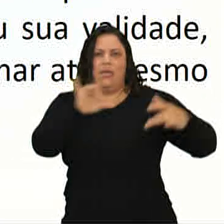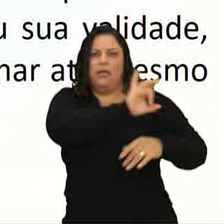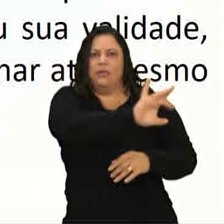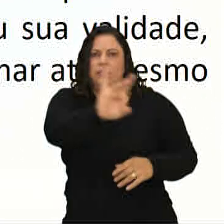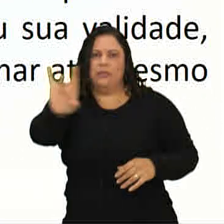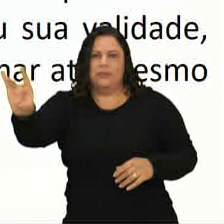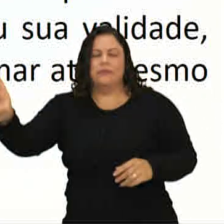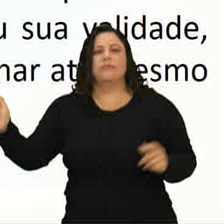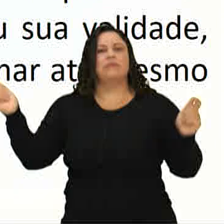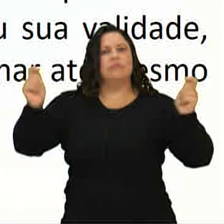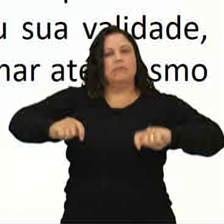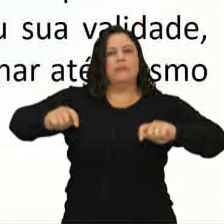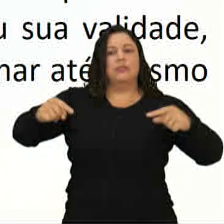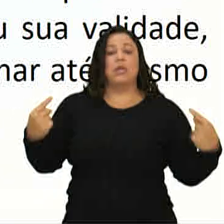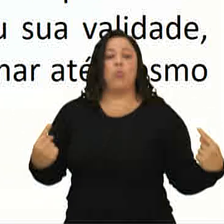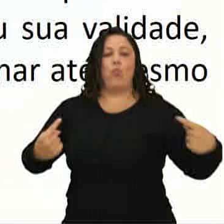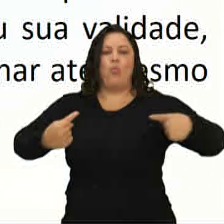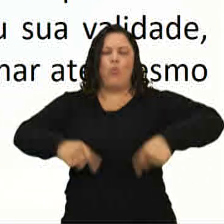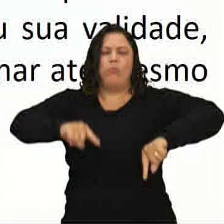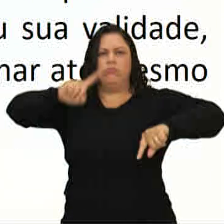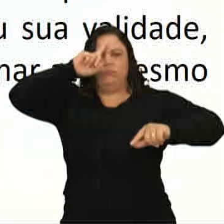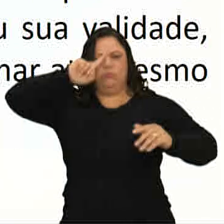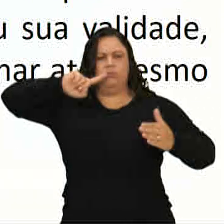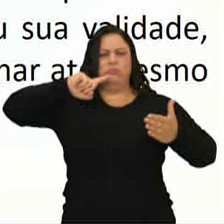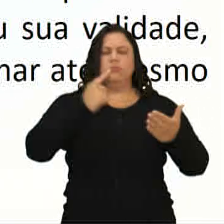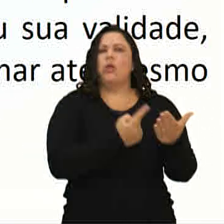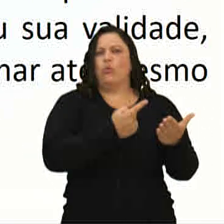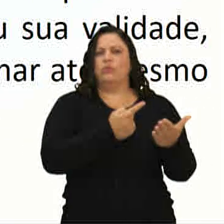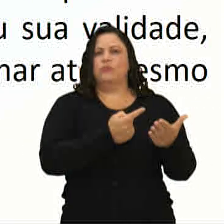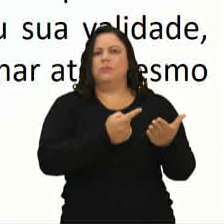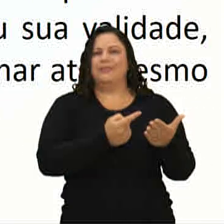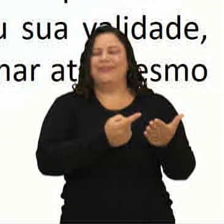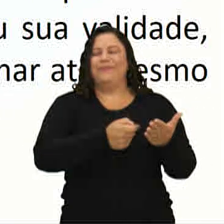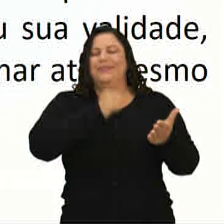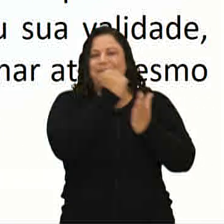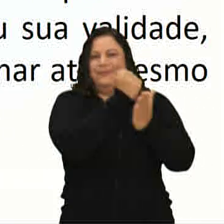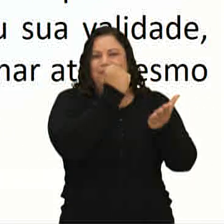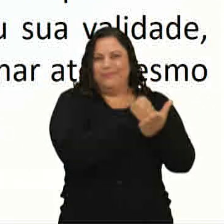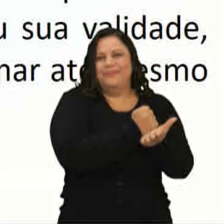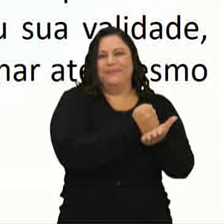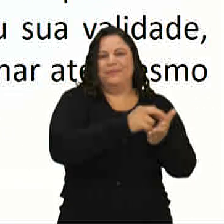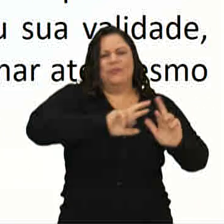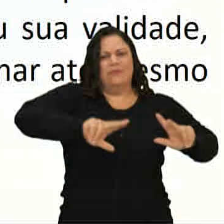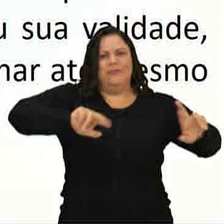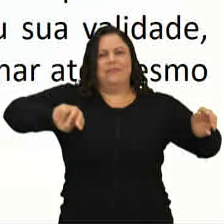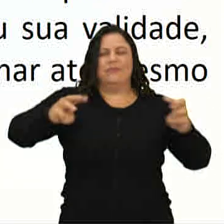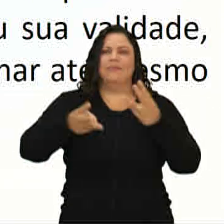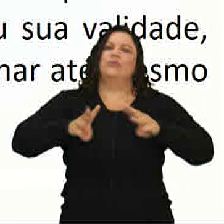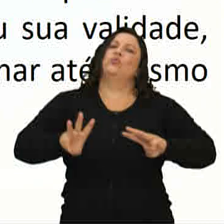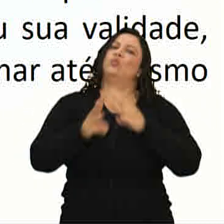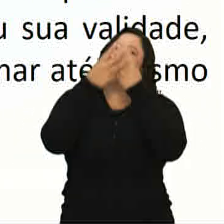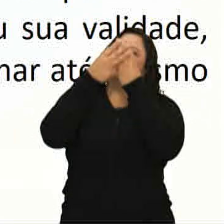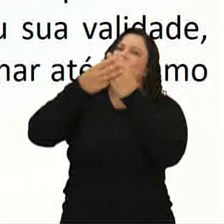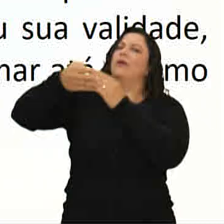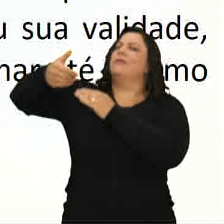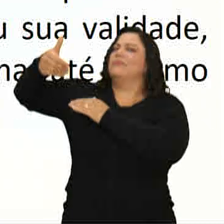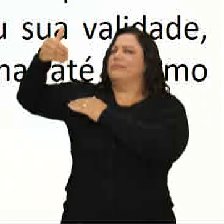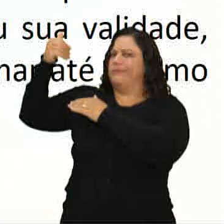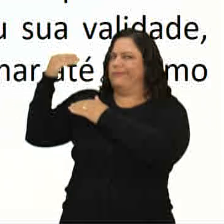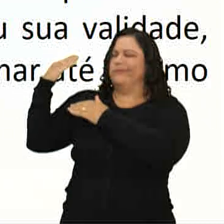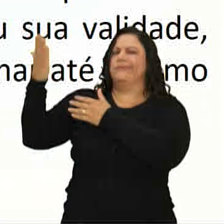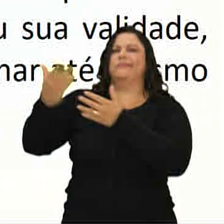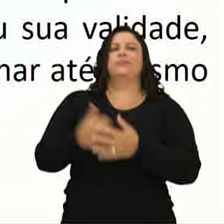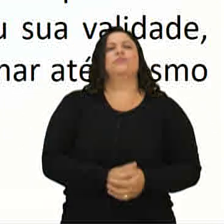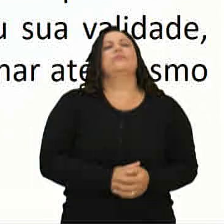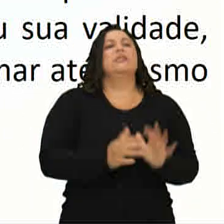os mandamentos e a todas as interdições tão típicas do judaísmo daquela época. Jesus insistia num amor incondicional